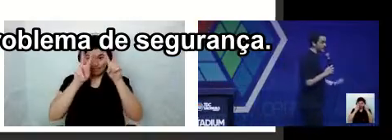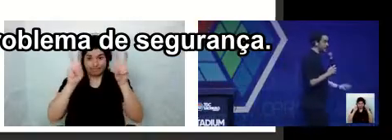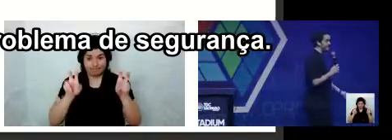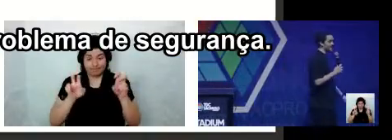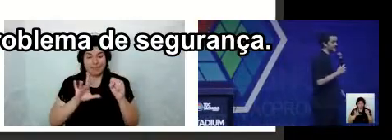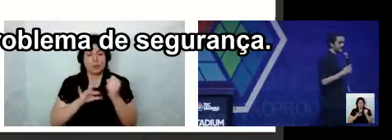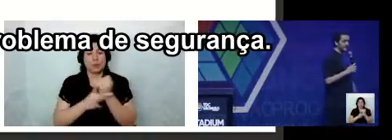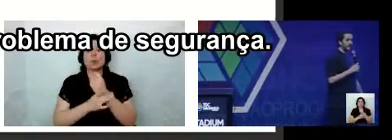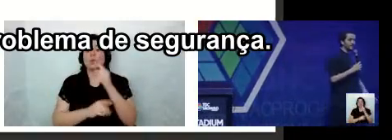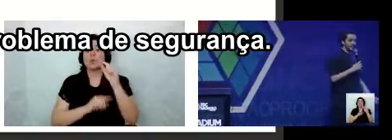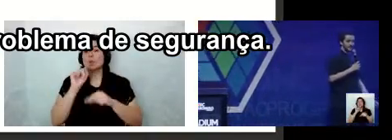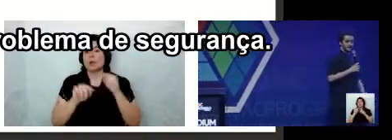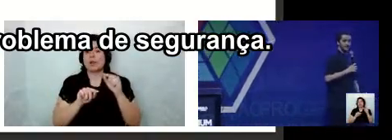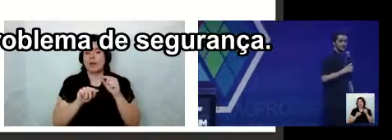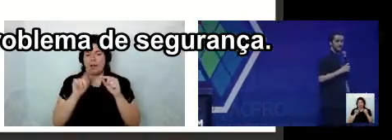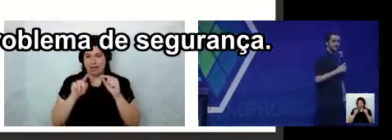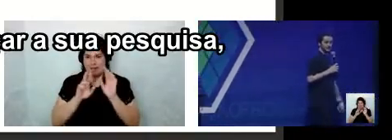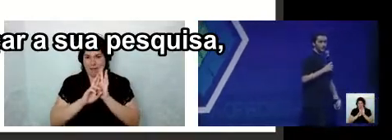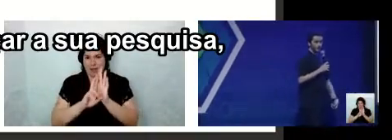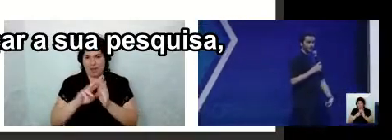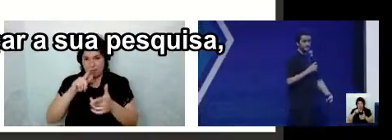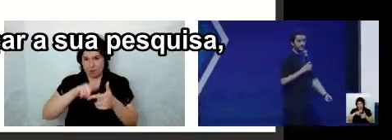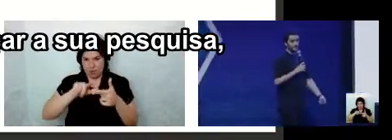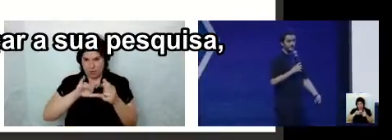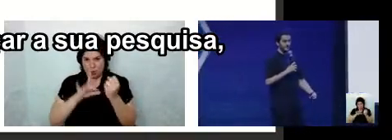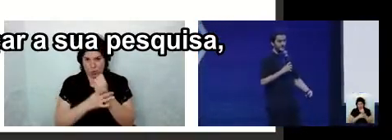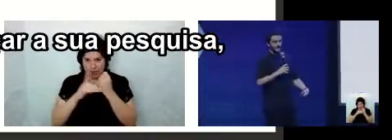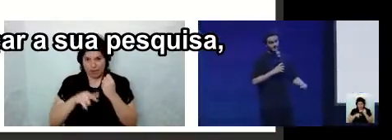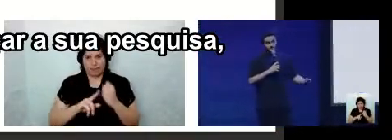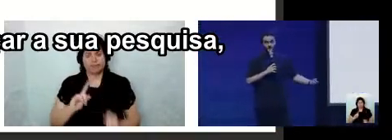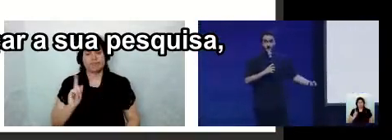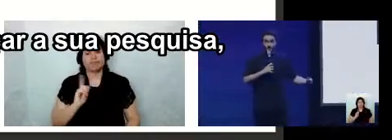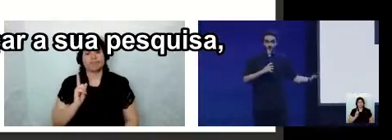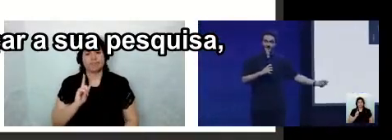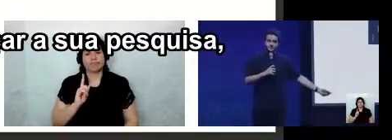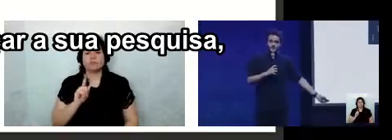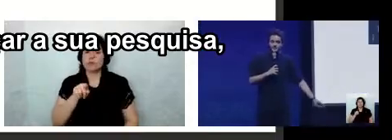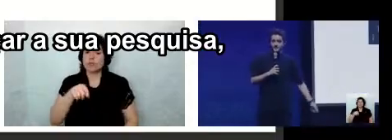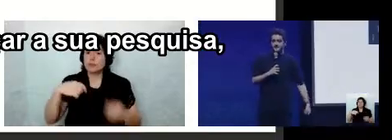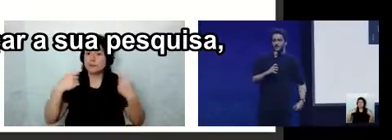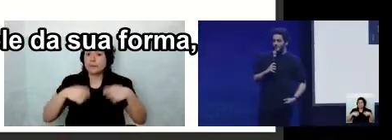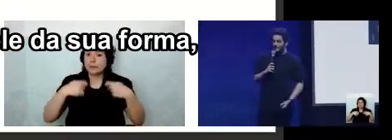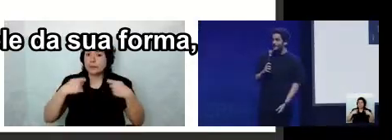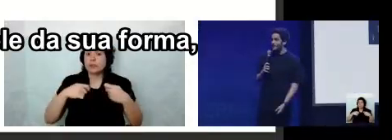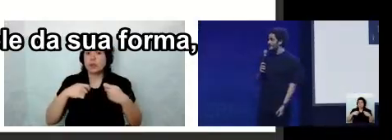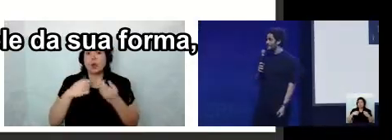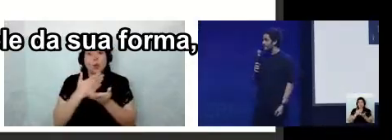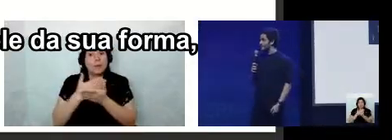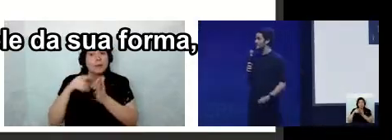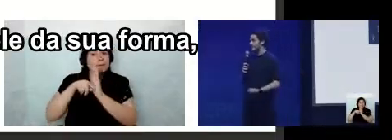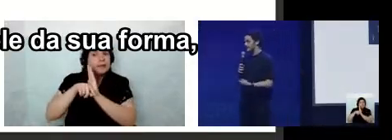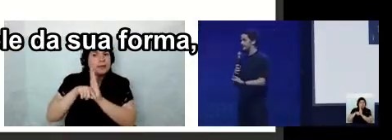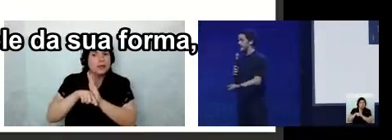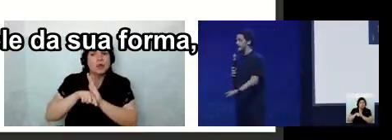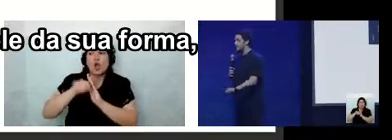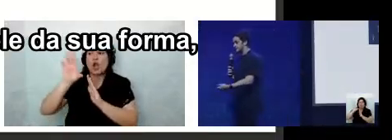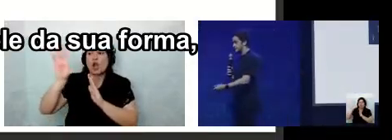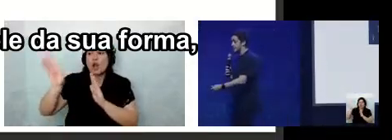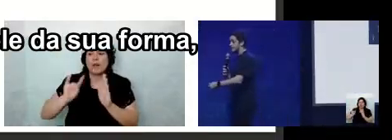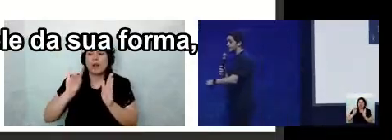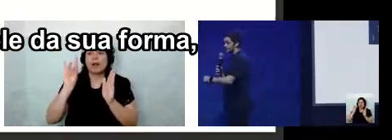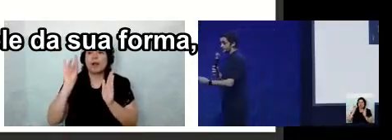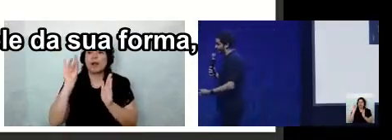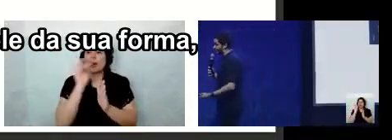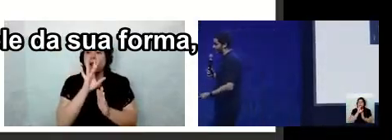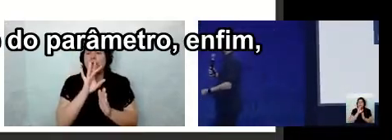prompt que não representa nenhum problema de segurança. Então a hora que você precisar começar a sua pesquisa, copiar e colar esse código e adaptar ele no